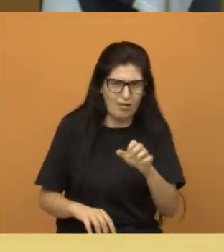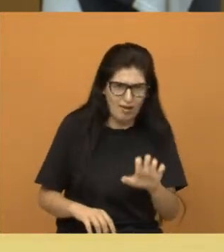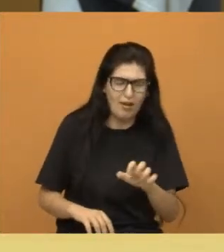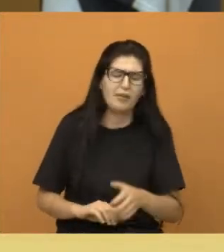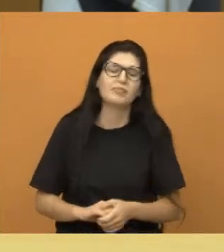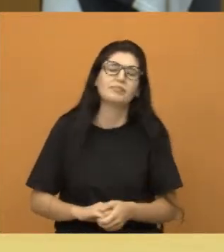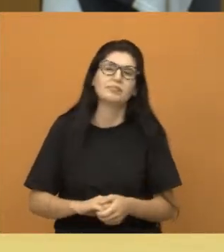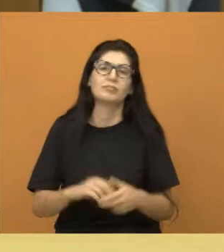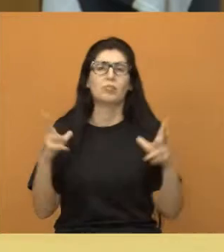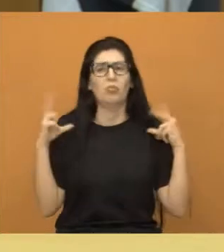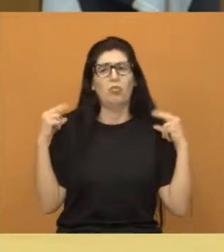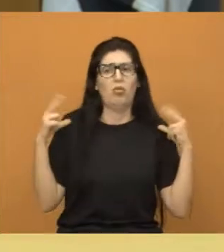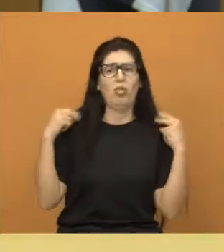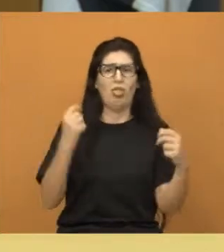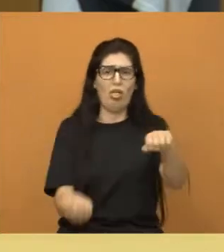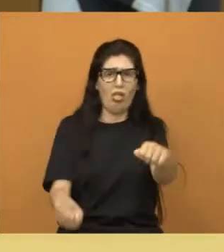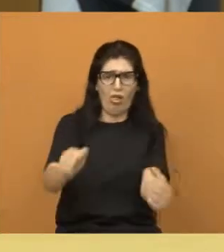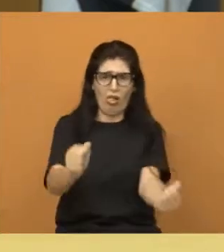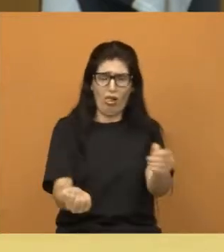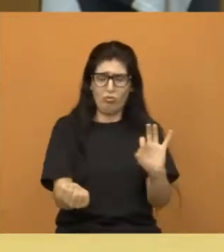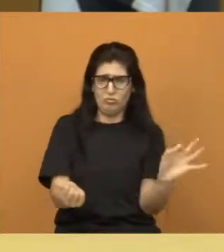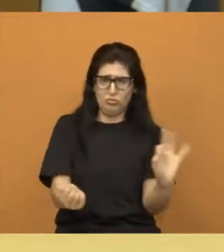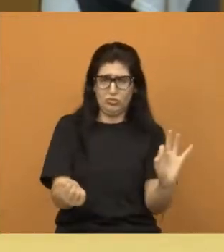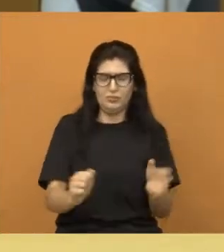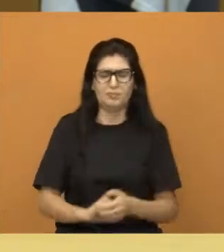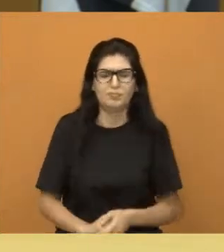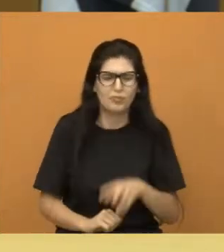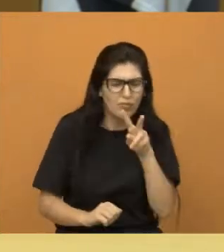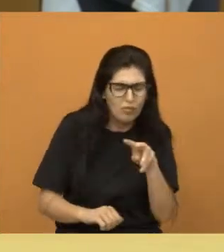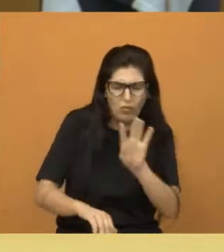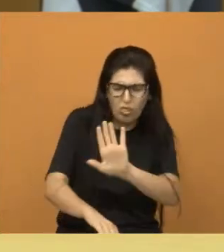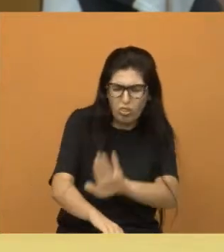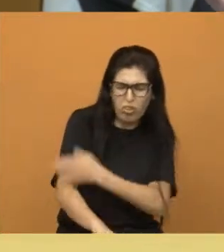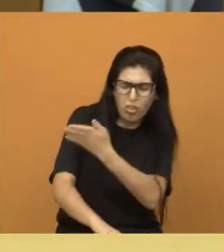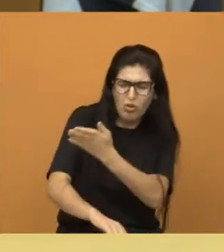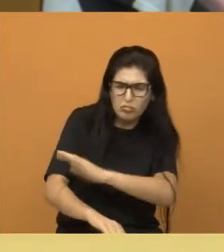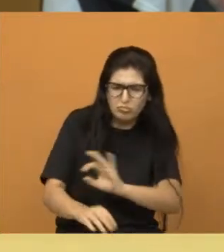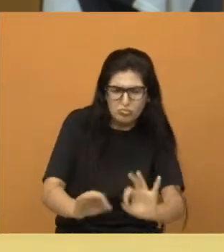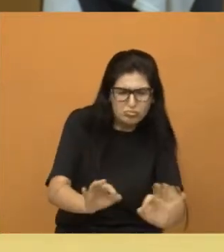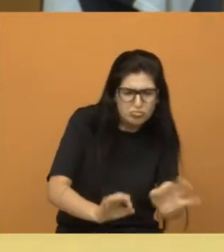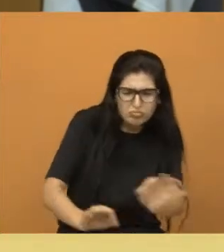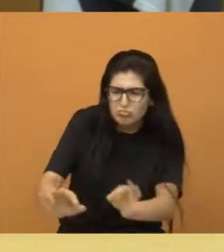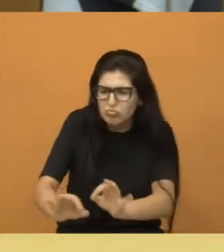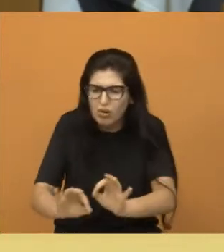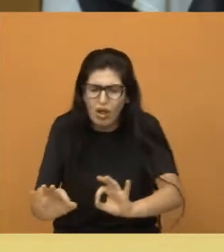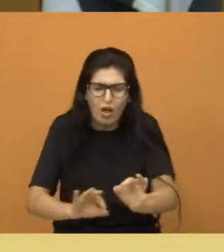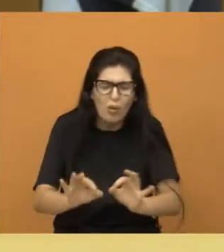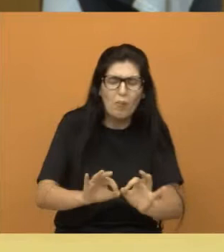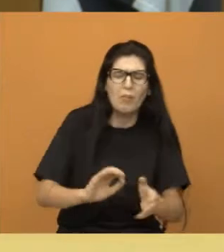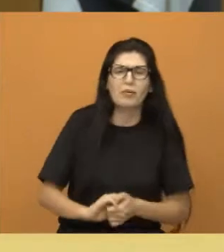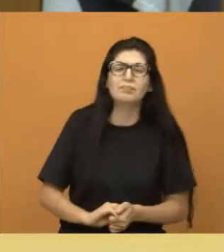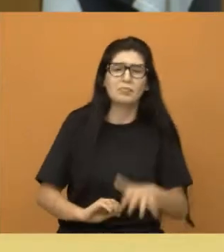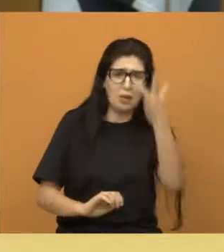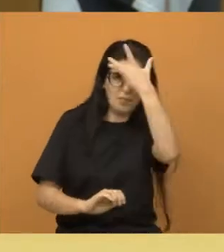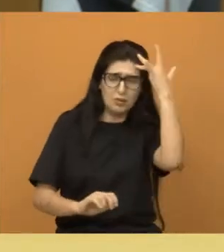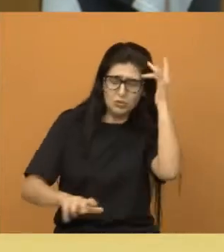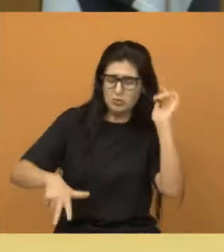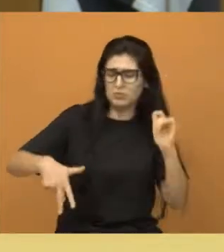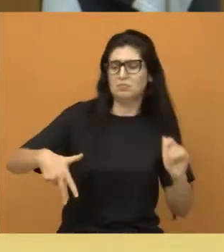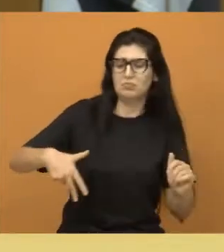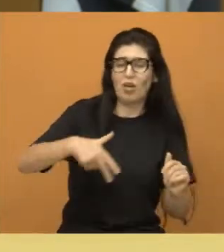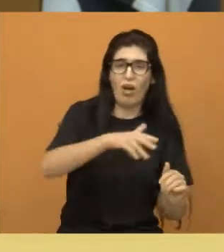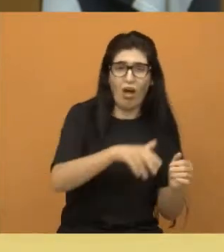Aí vai fazer lá um buraco, vai fazer lá uma manutenção, chega com aquela tremenda pompa, uma tremenda de uma